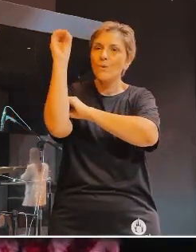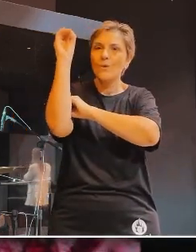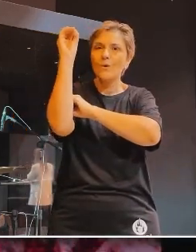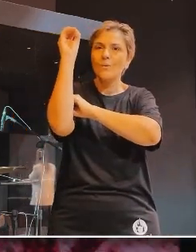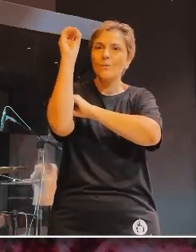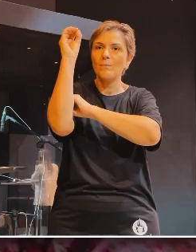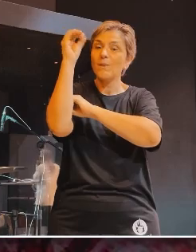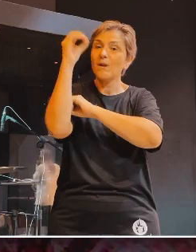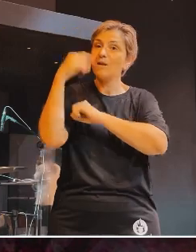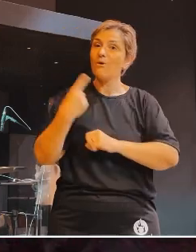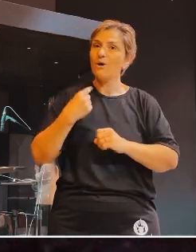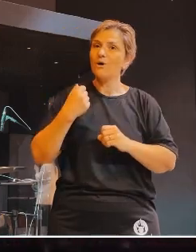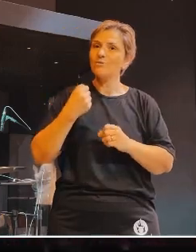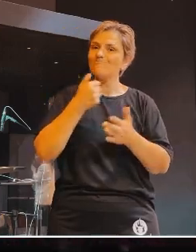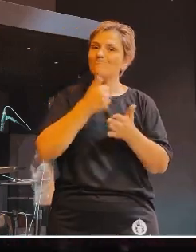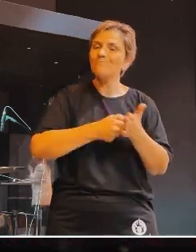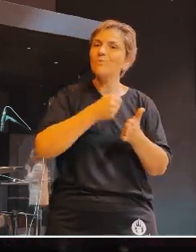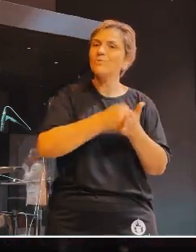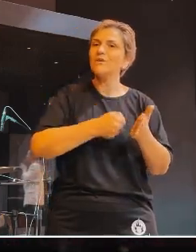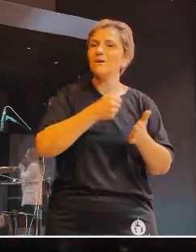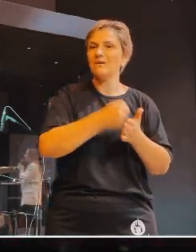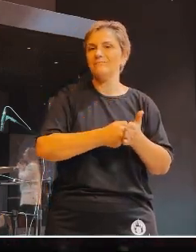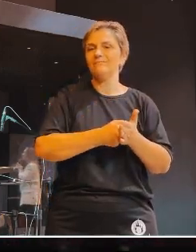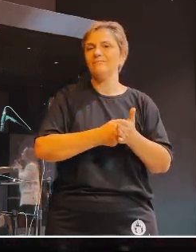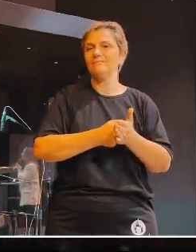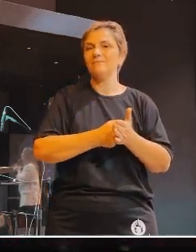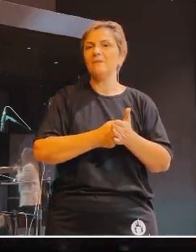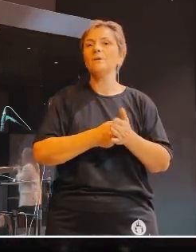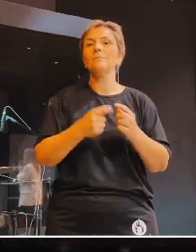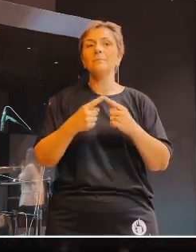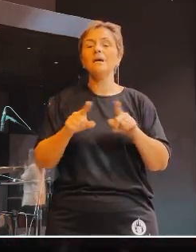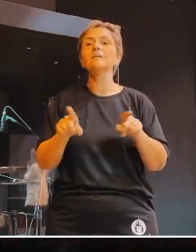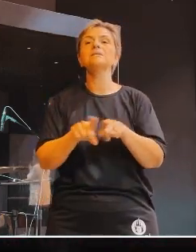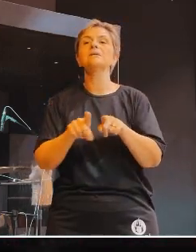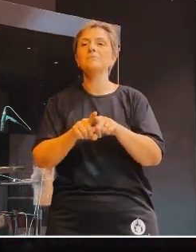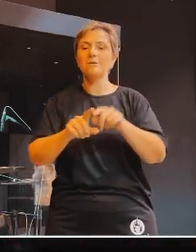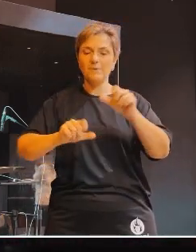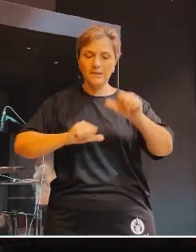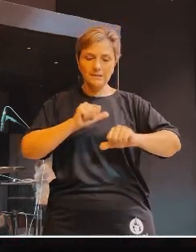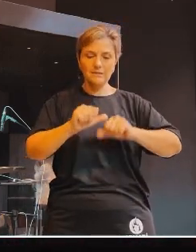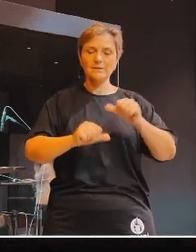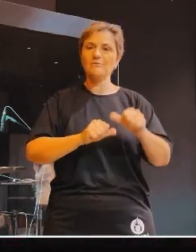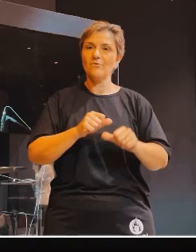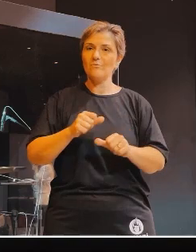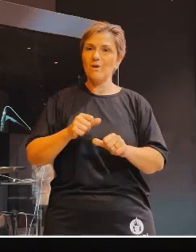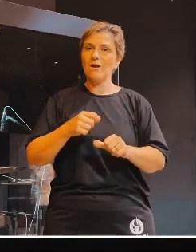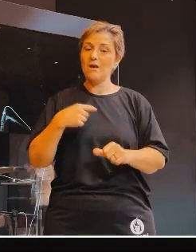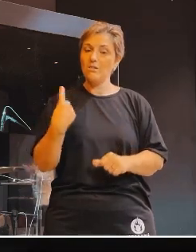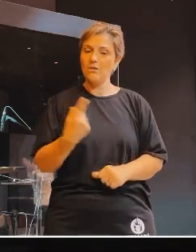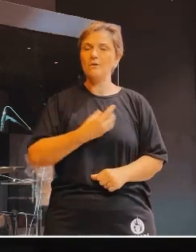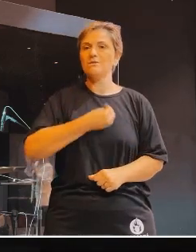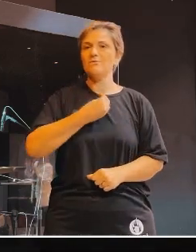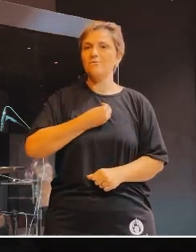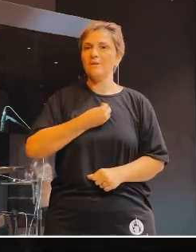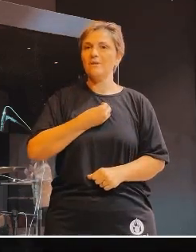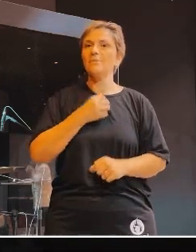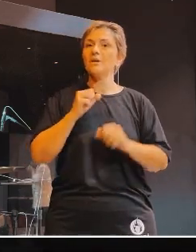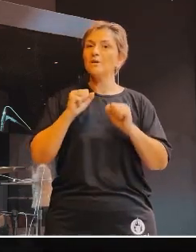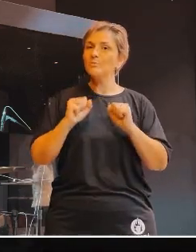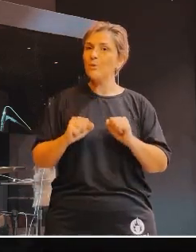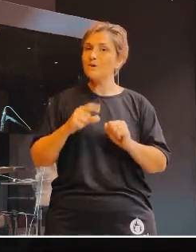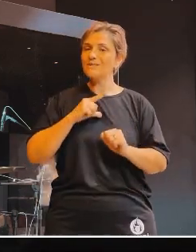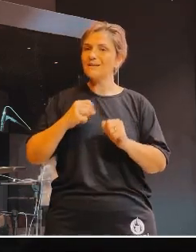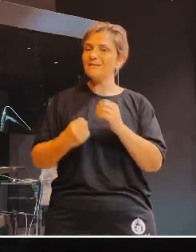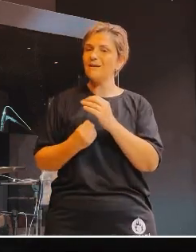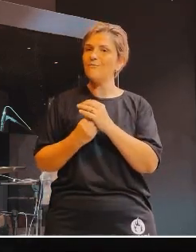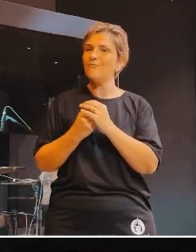passado, mas também para transformar a nossa vida, para que nós possamos gerar